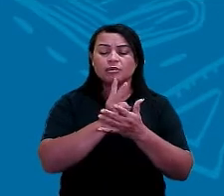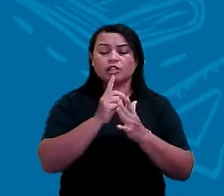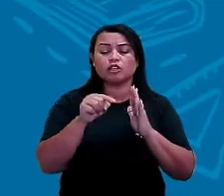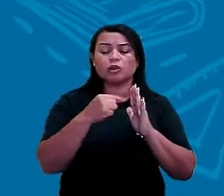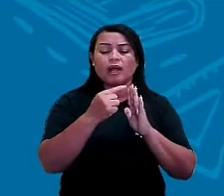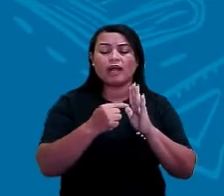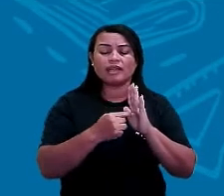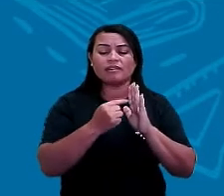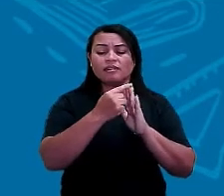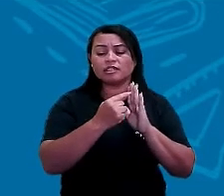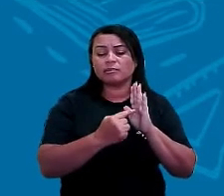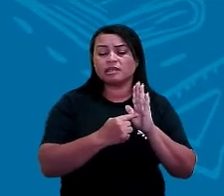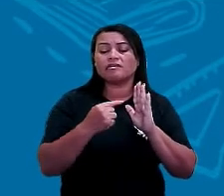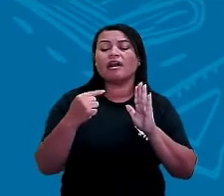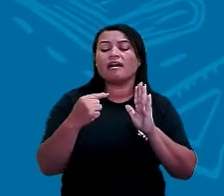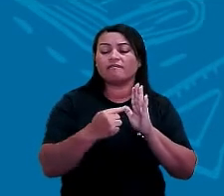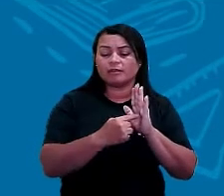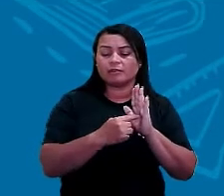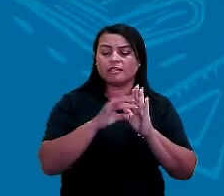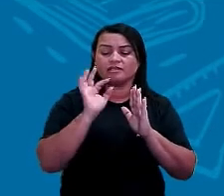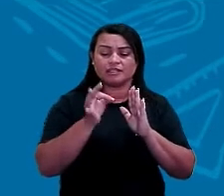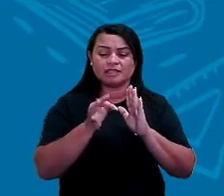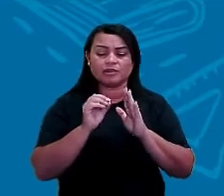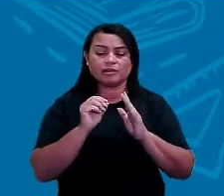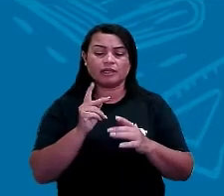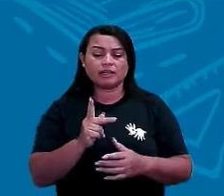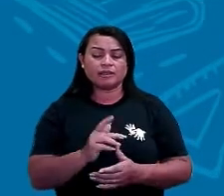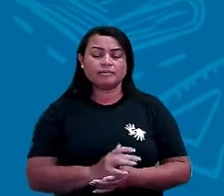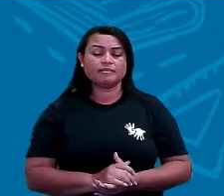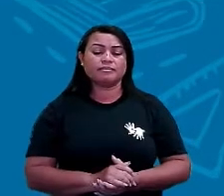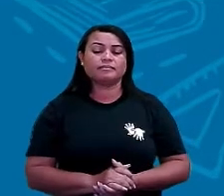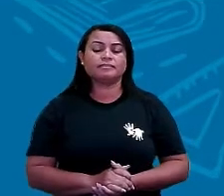frase afirmativa, ok?